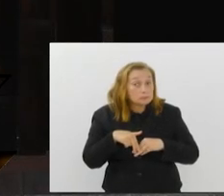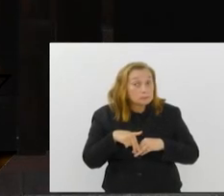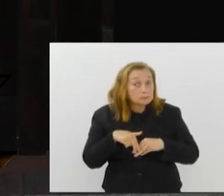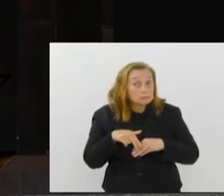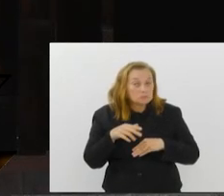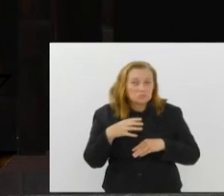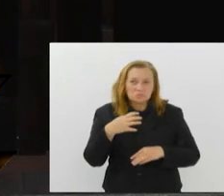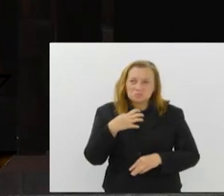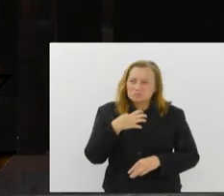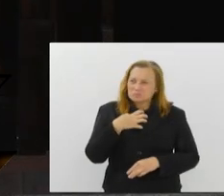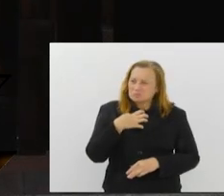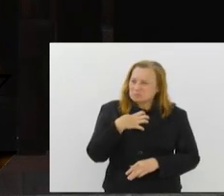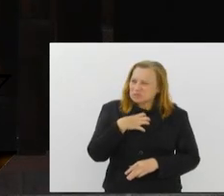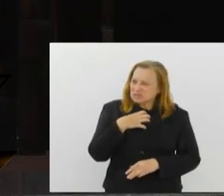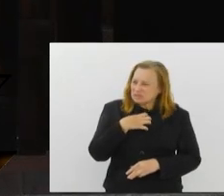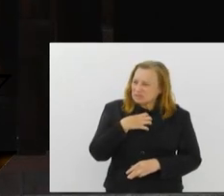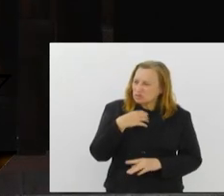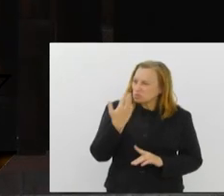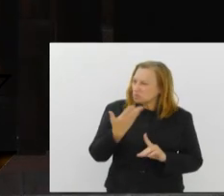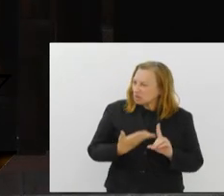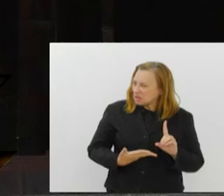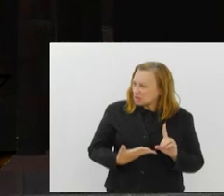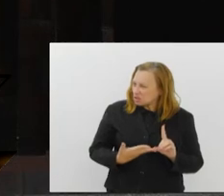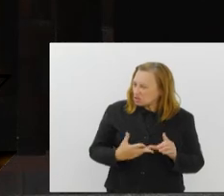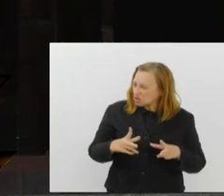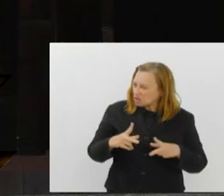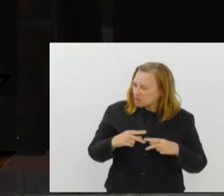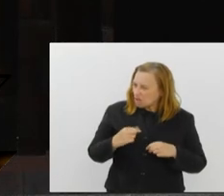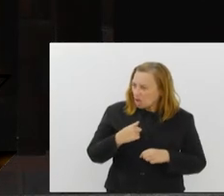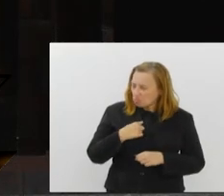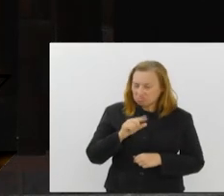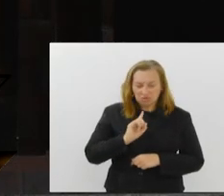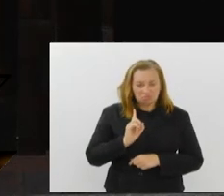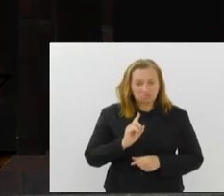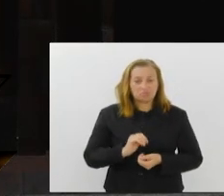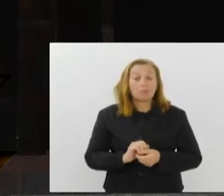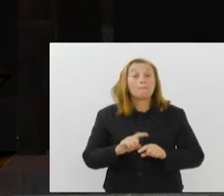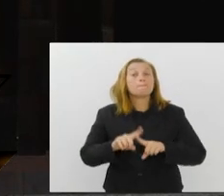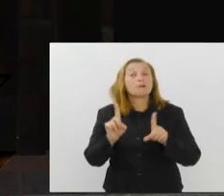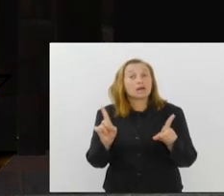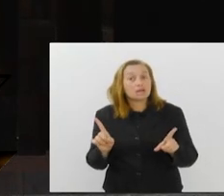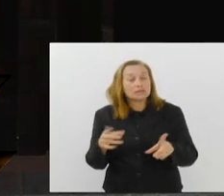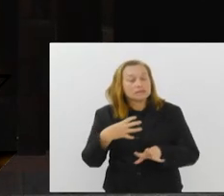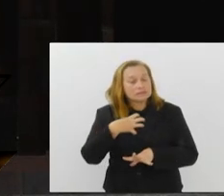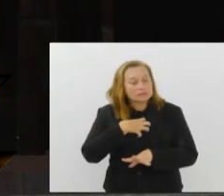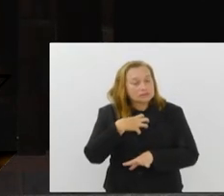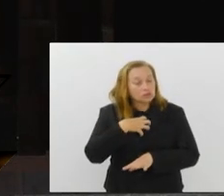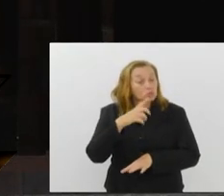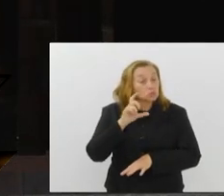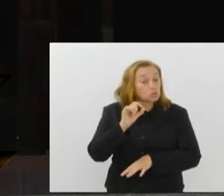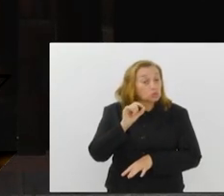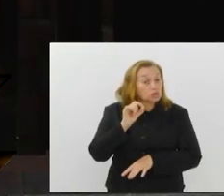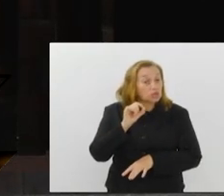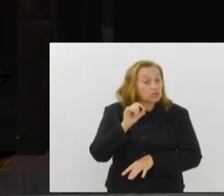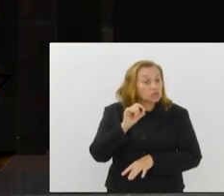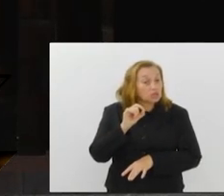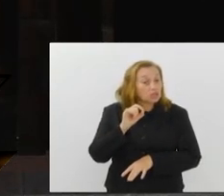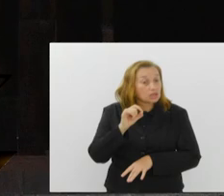sinto pessoalmente homenageado mas sinto que eu tenho